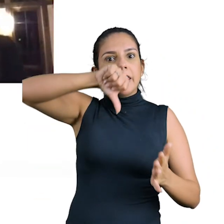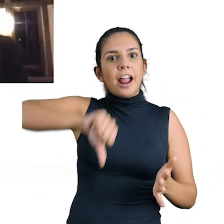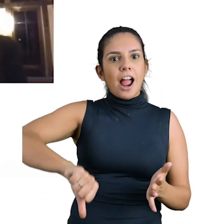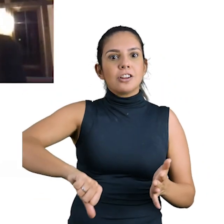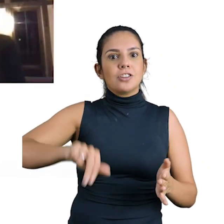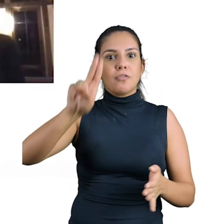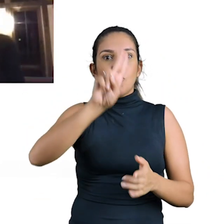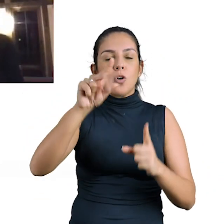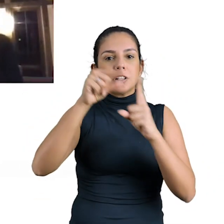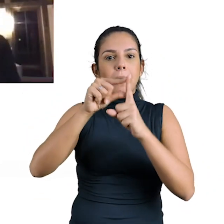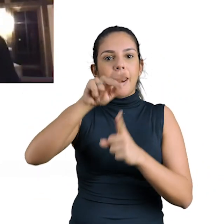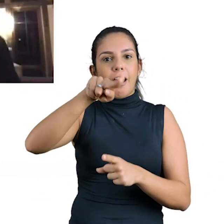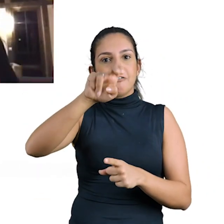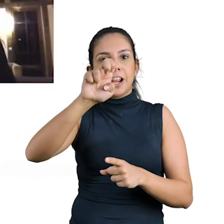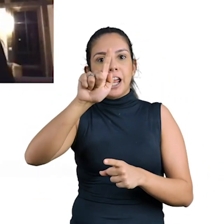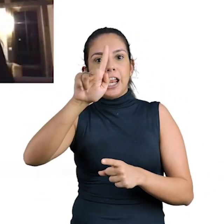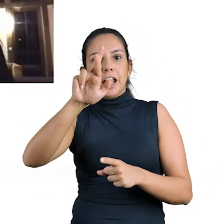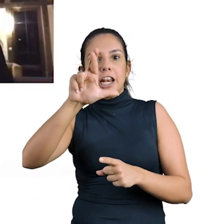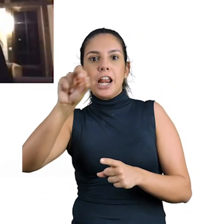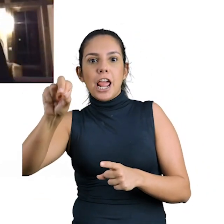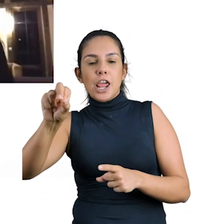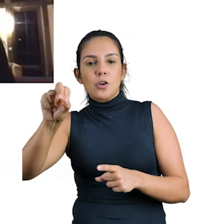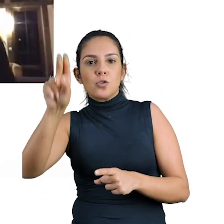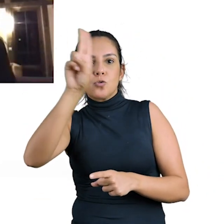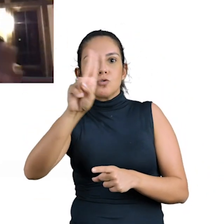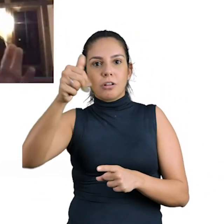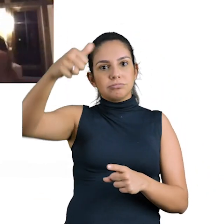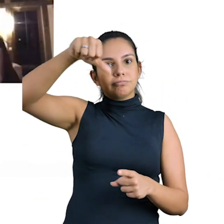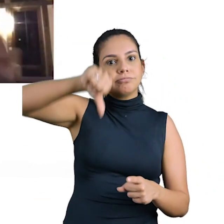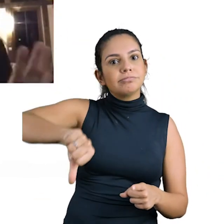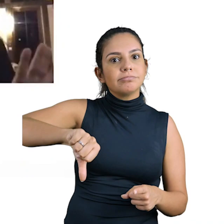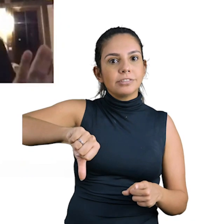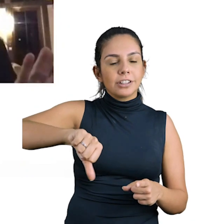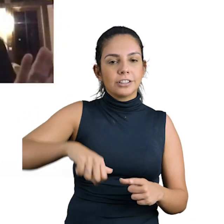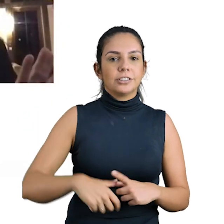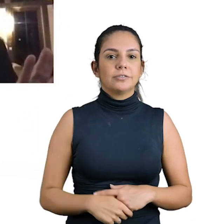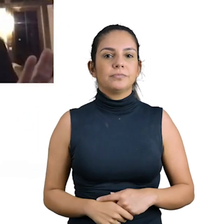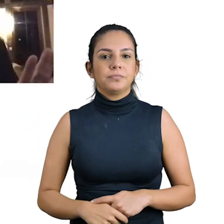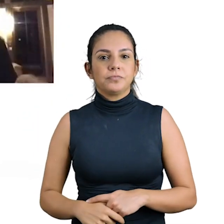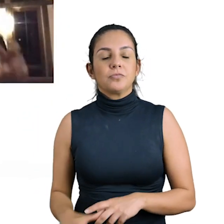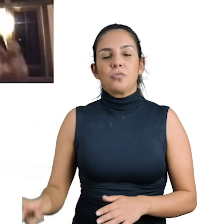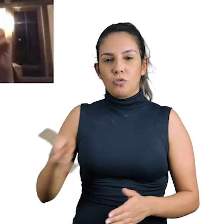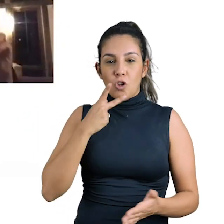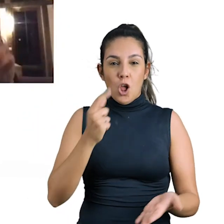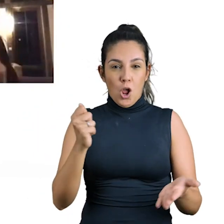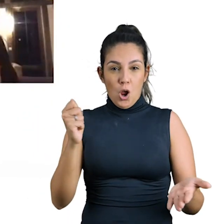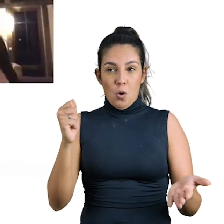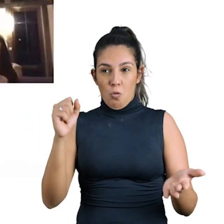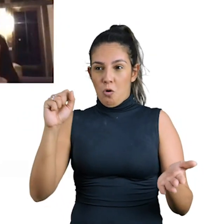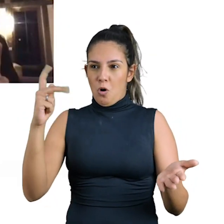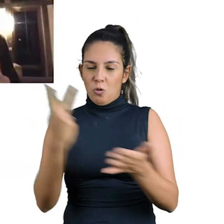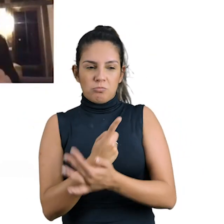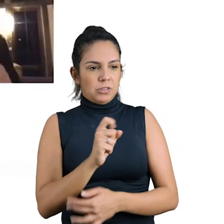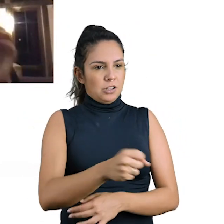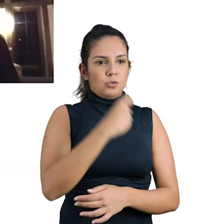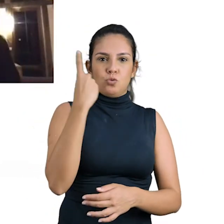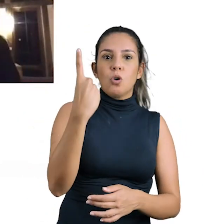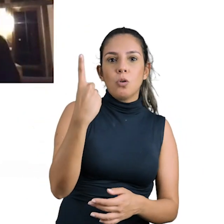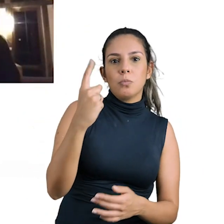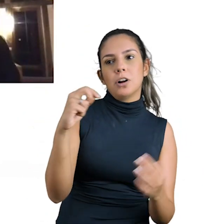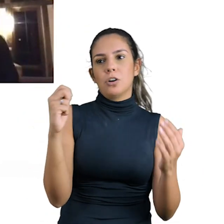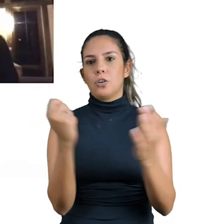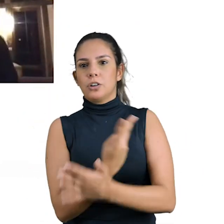Afonso, quando acontece isso uma vez, você diz que coincidência. Quando acontece duas, precisa falar